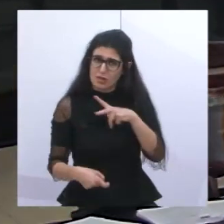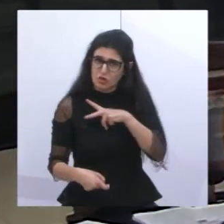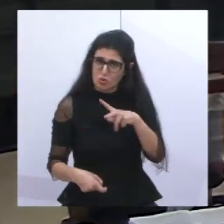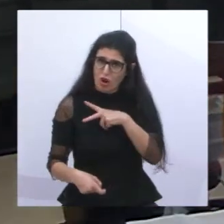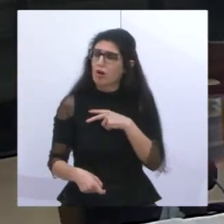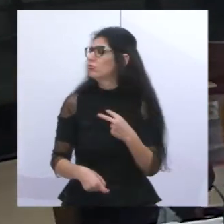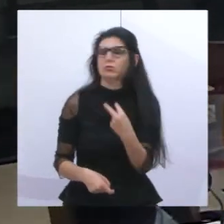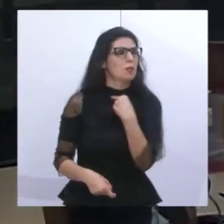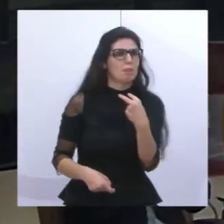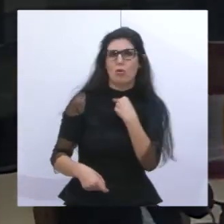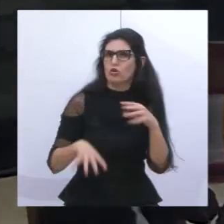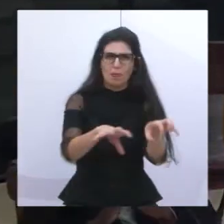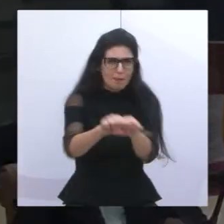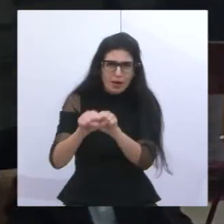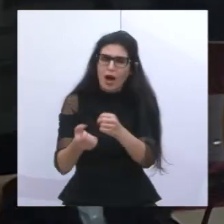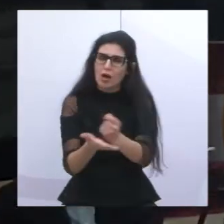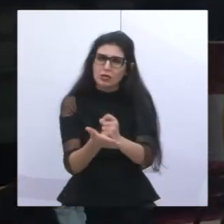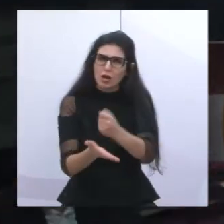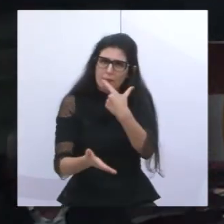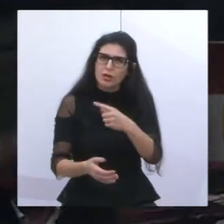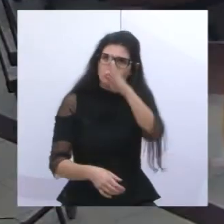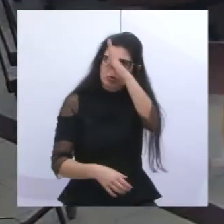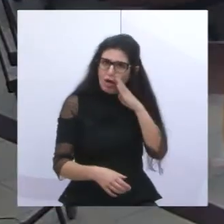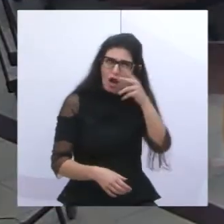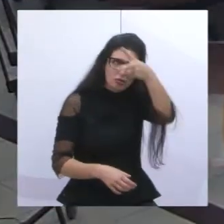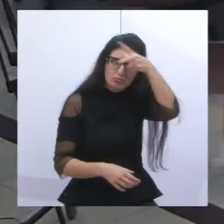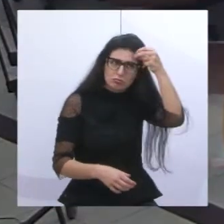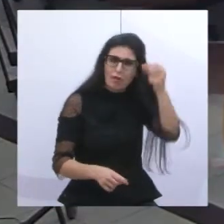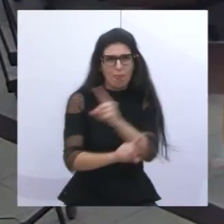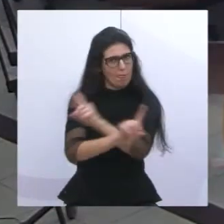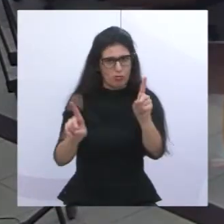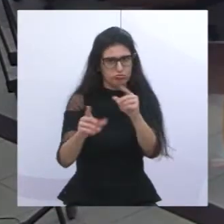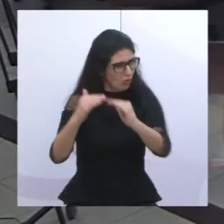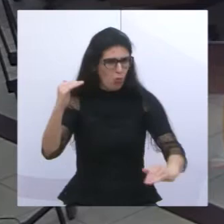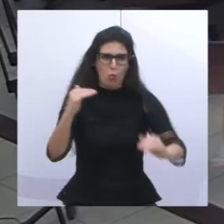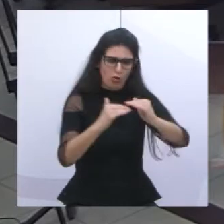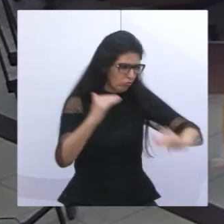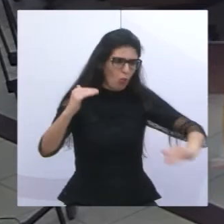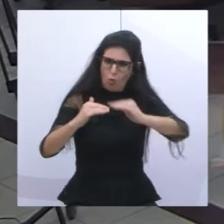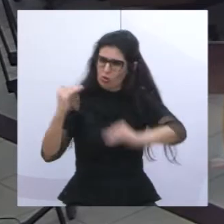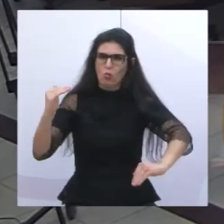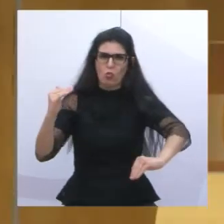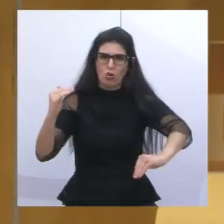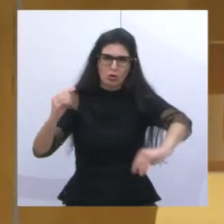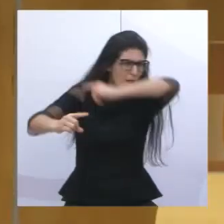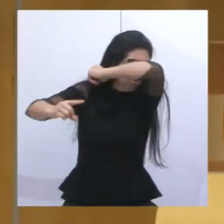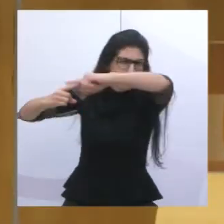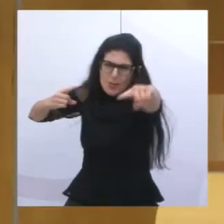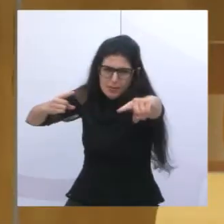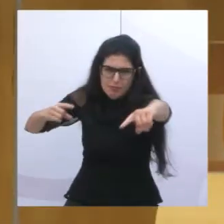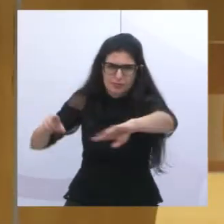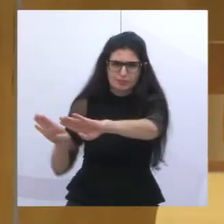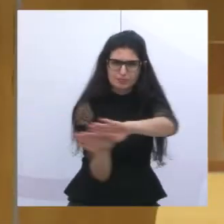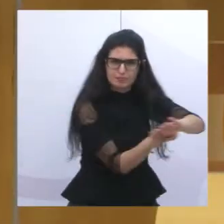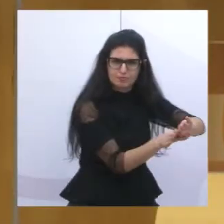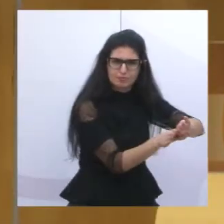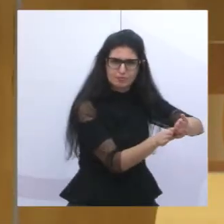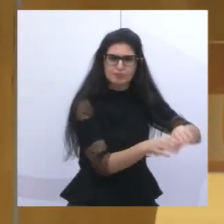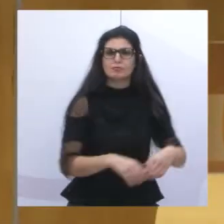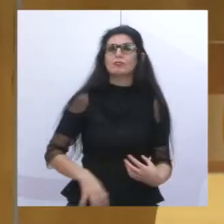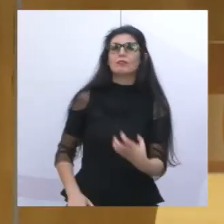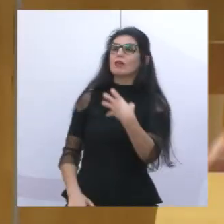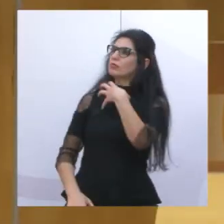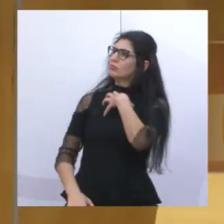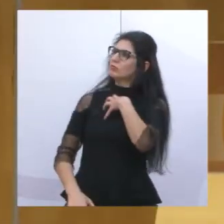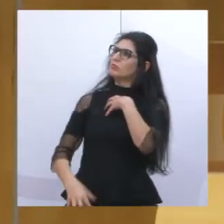Senhoras e senhores, boa noite a todos. Eu confesso que fiquei bastante satisfeito com algumas falas aqui.